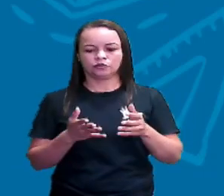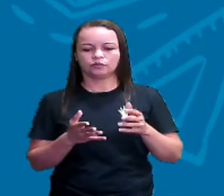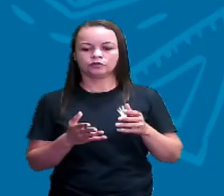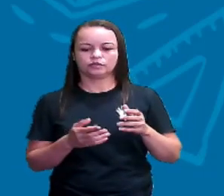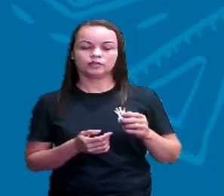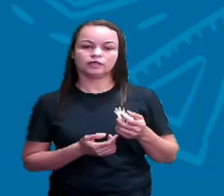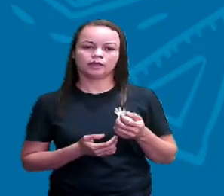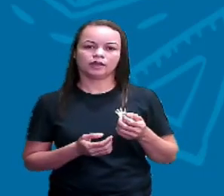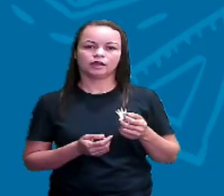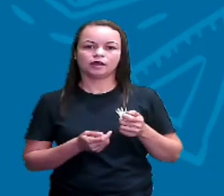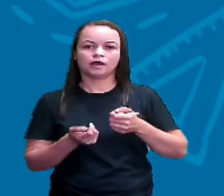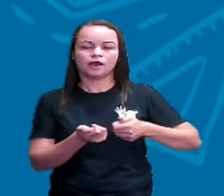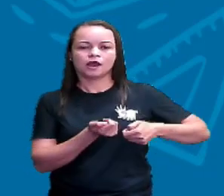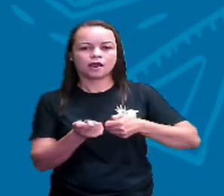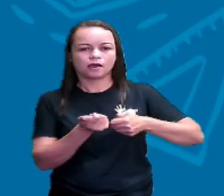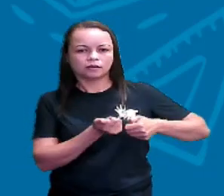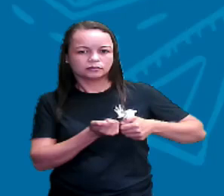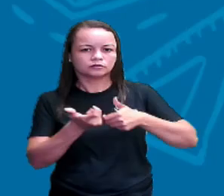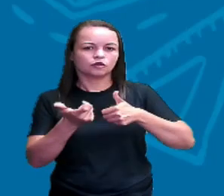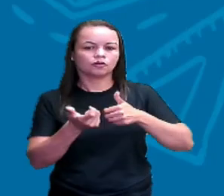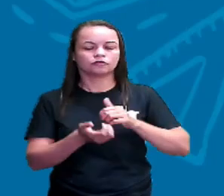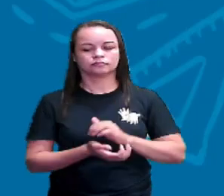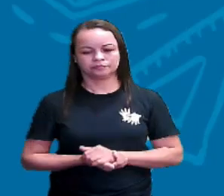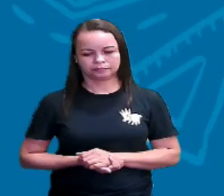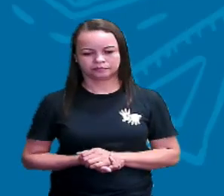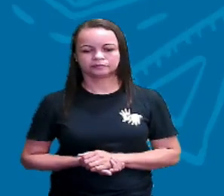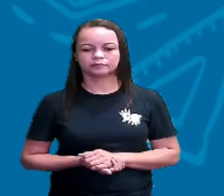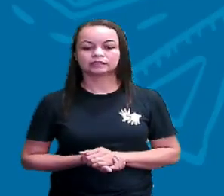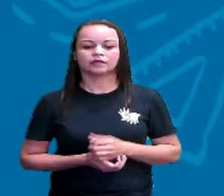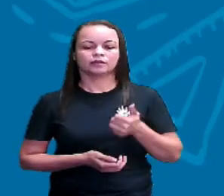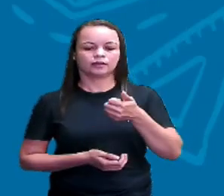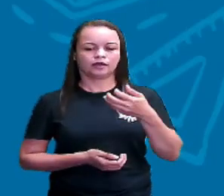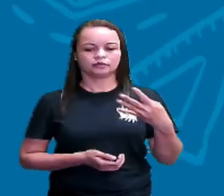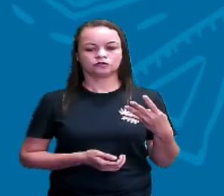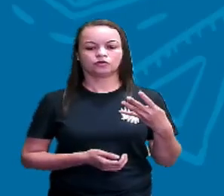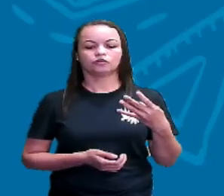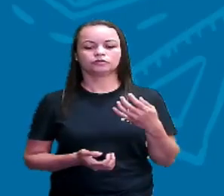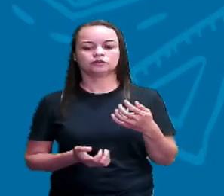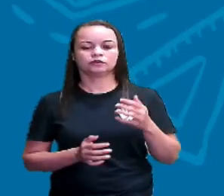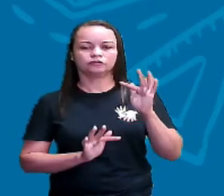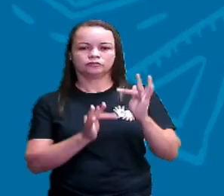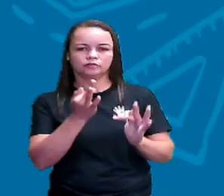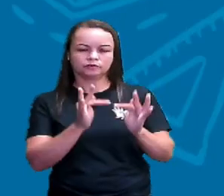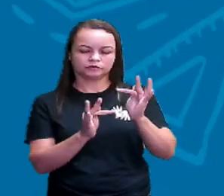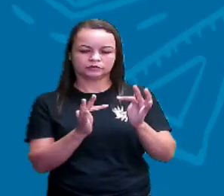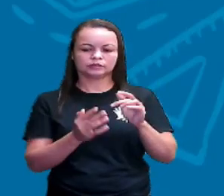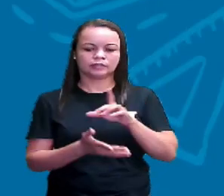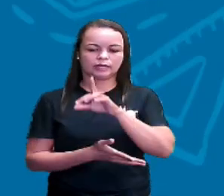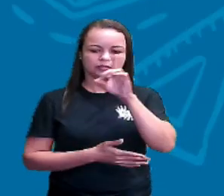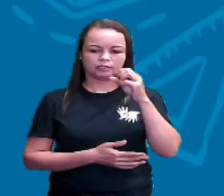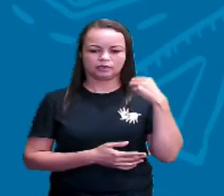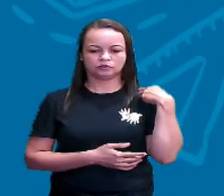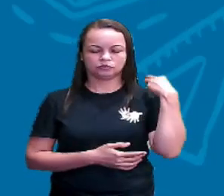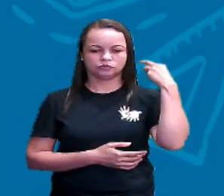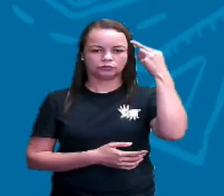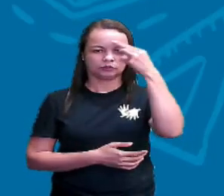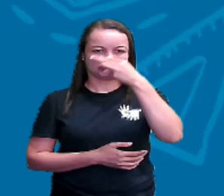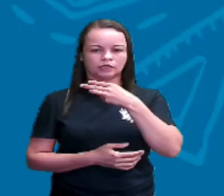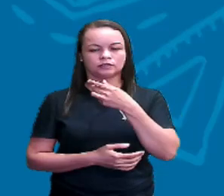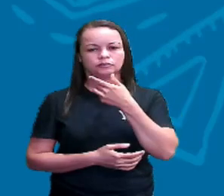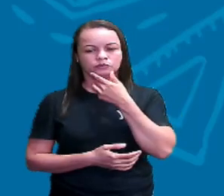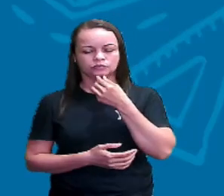nosso, certo? 14 de fevereiro, que é dia de São Valentim, que esse dia de